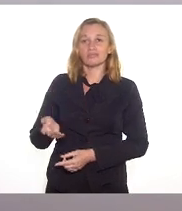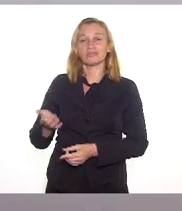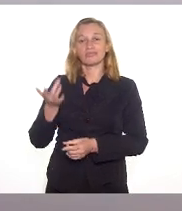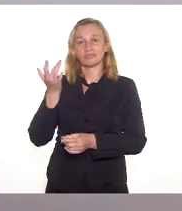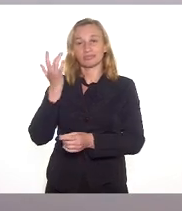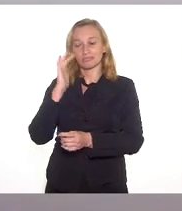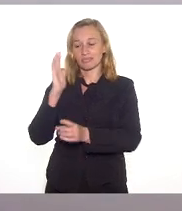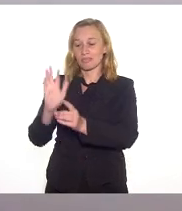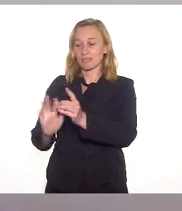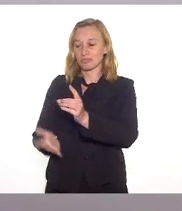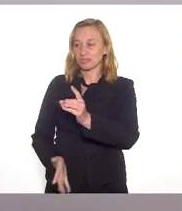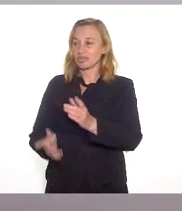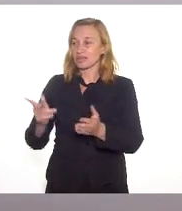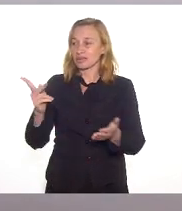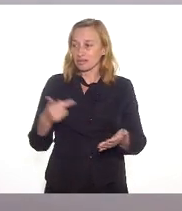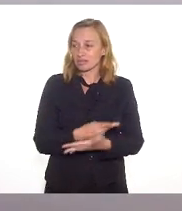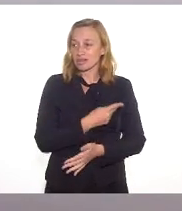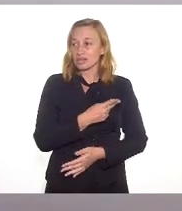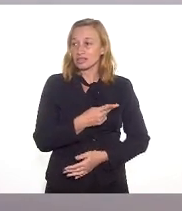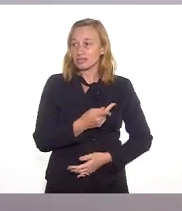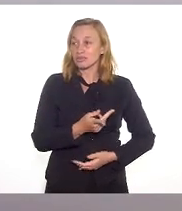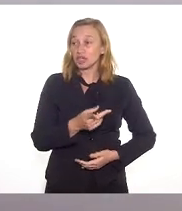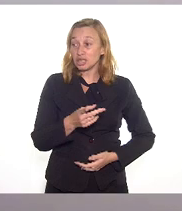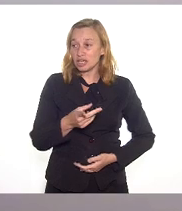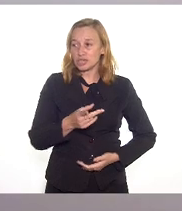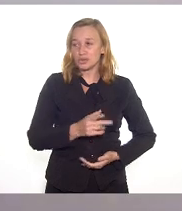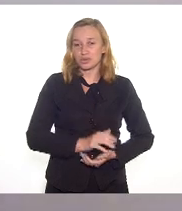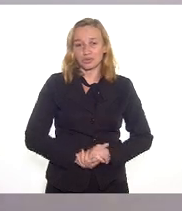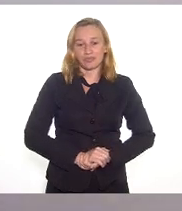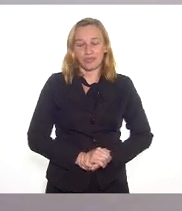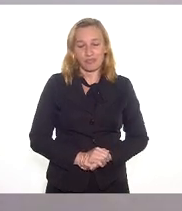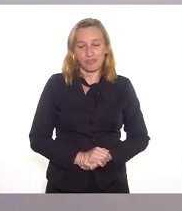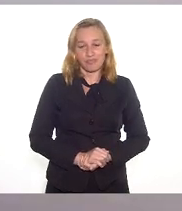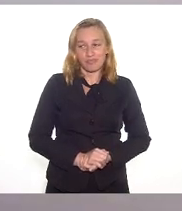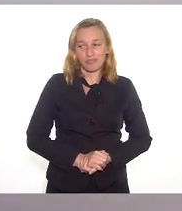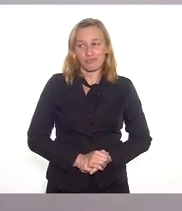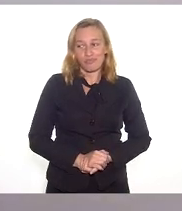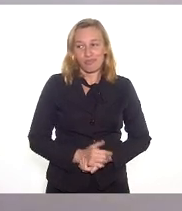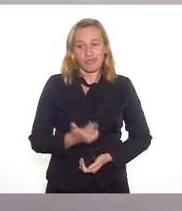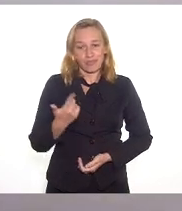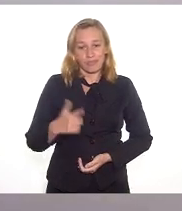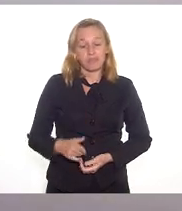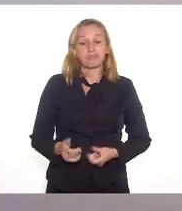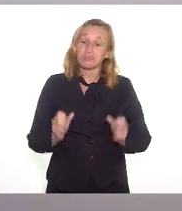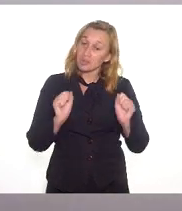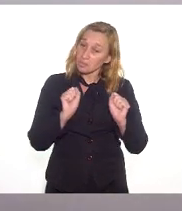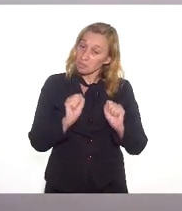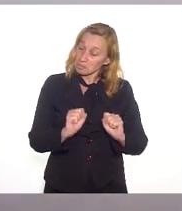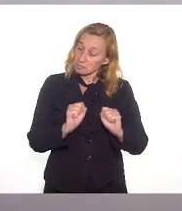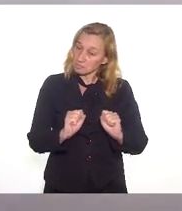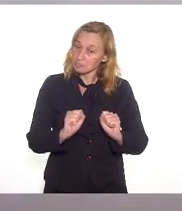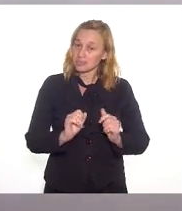e demais, né? Eu, por exemplo, poderia